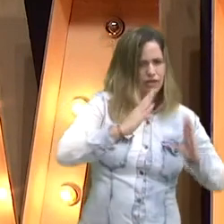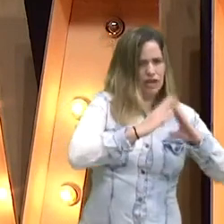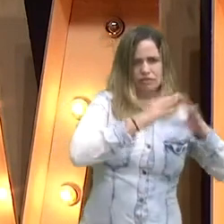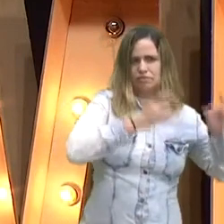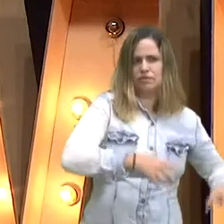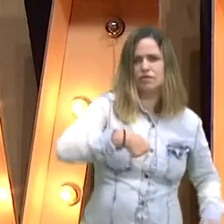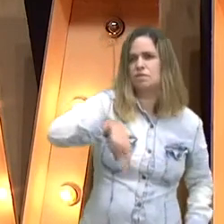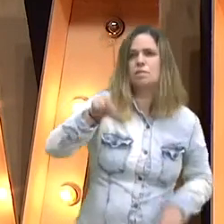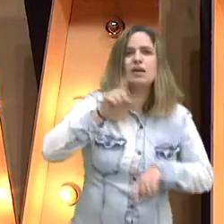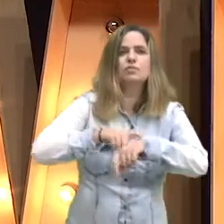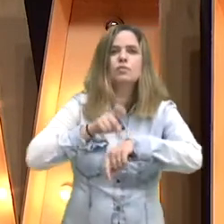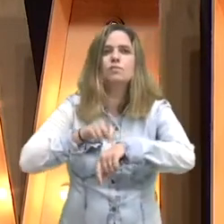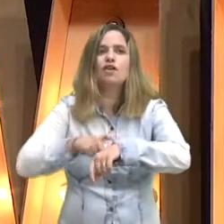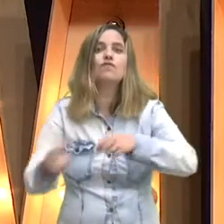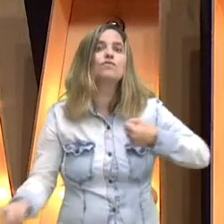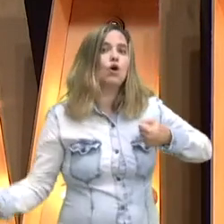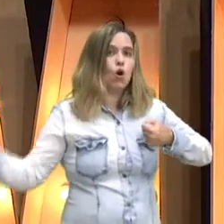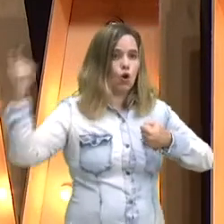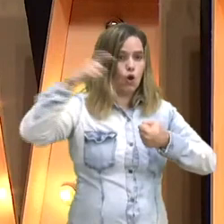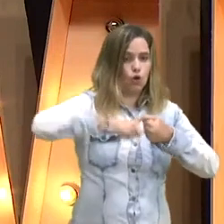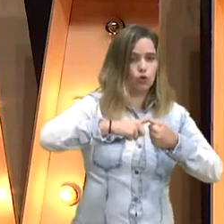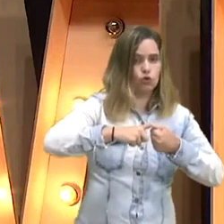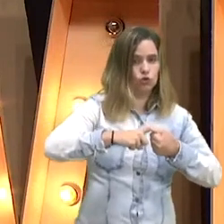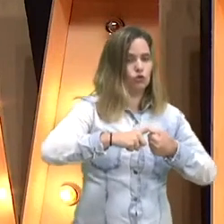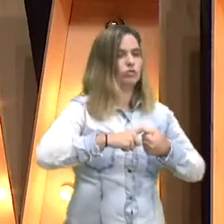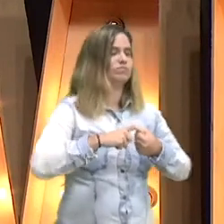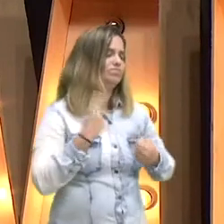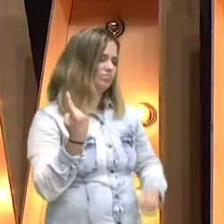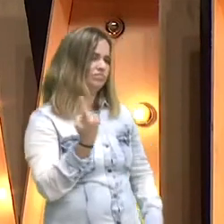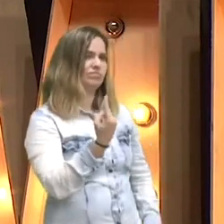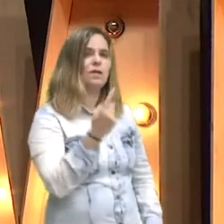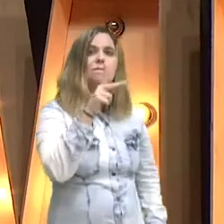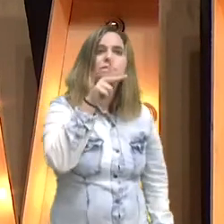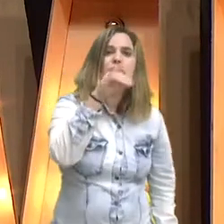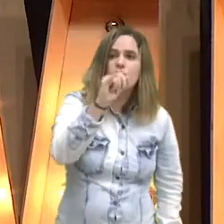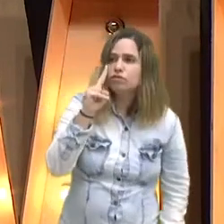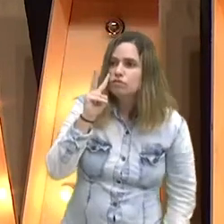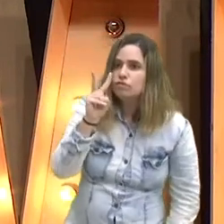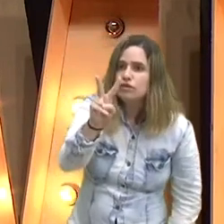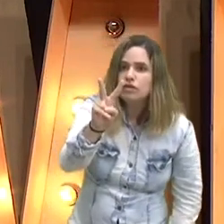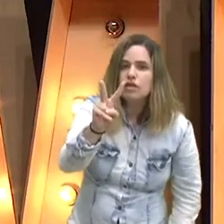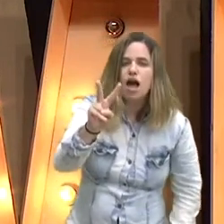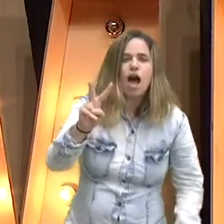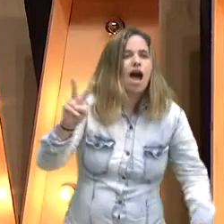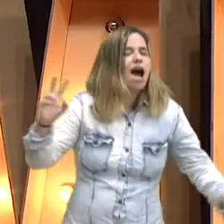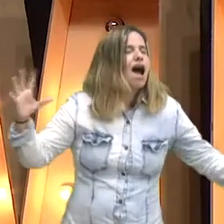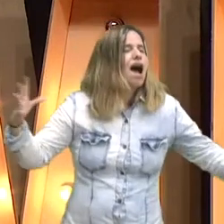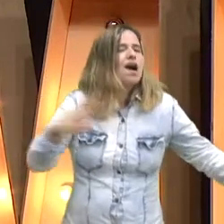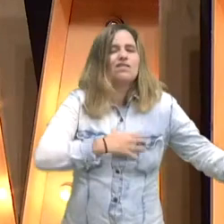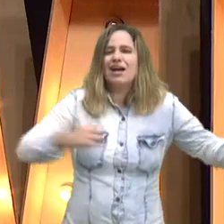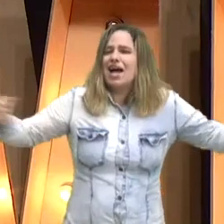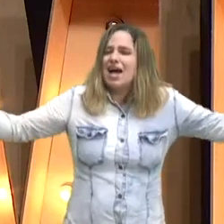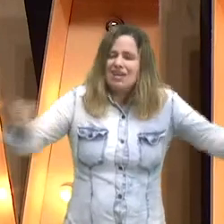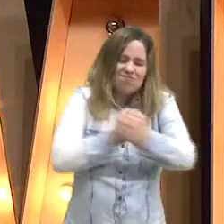todo ferido, o pai abraça ele, o pai abraça. O pai fala aqui, ó, tá fedido, tá fedorando, mas é meu filho,